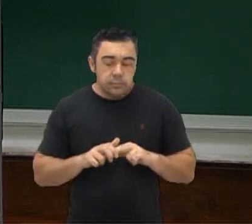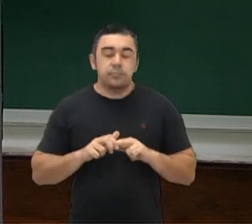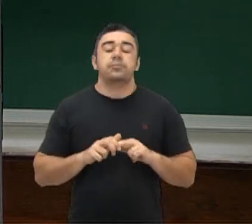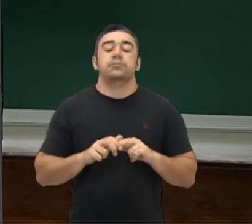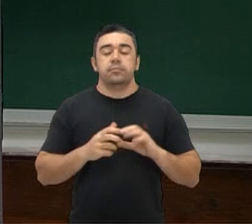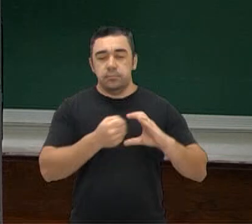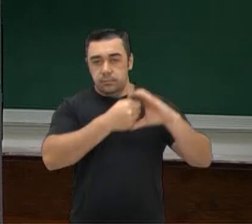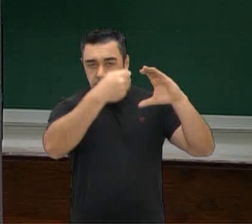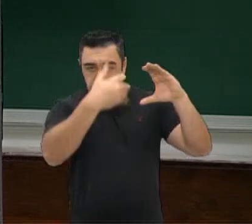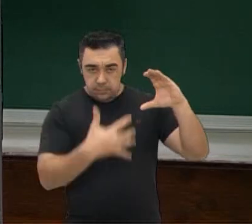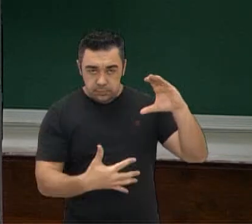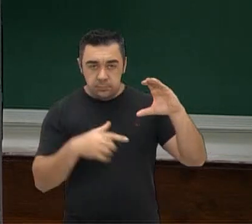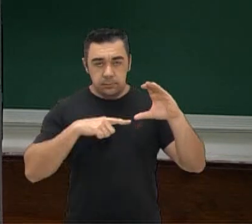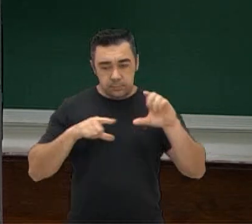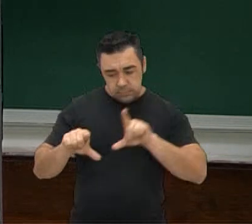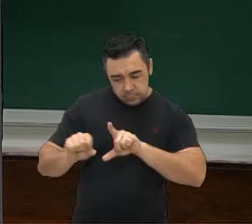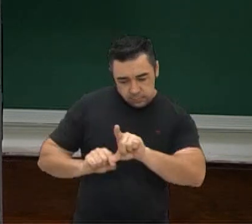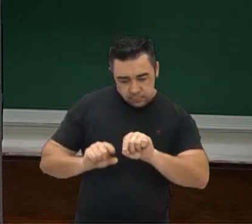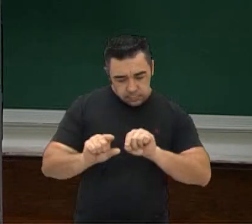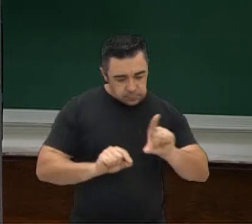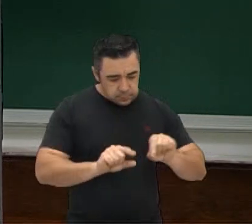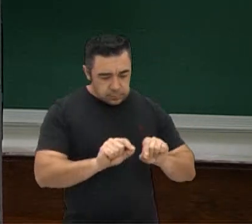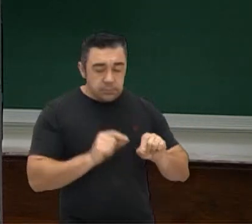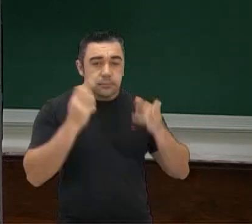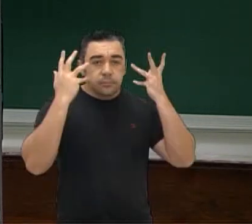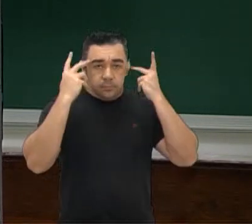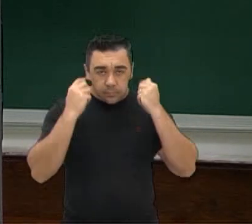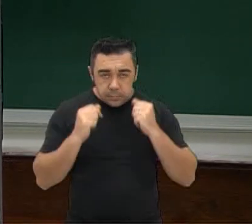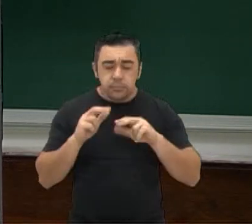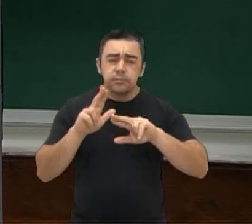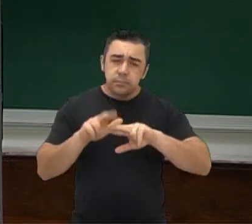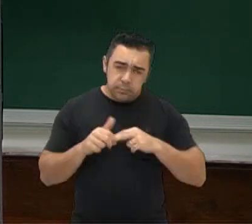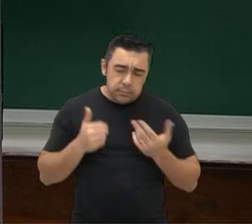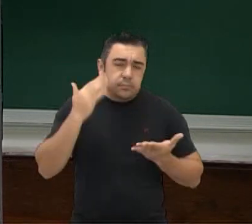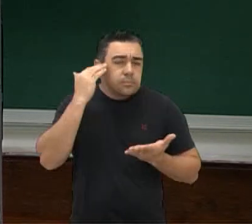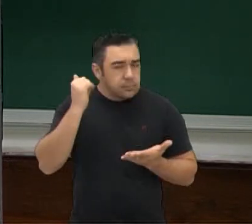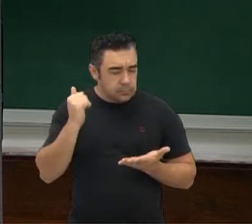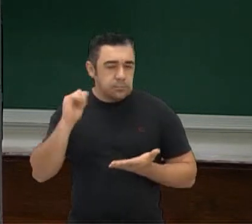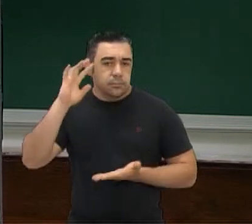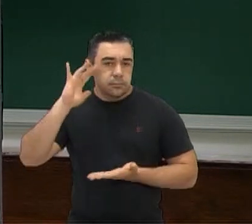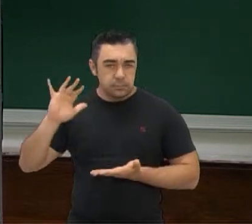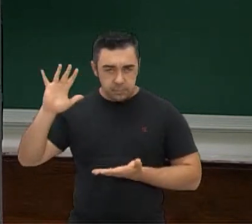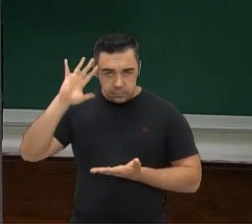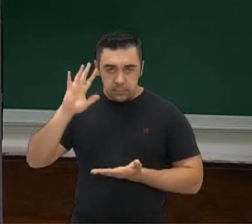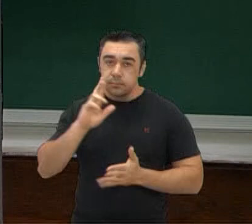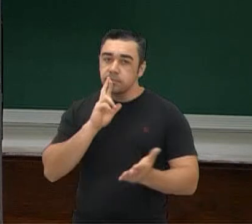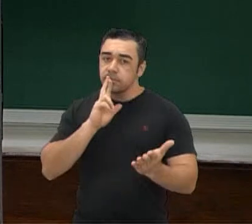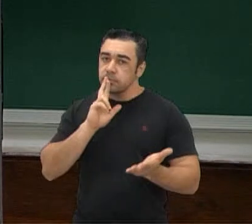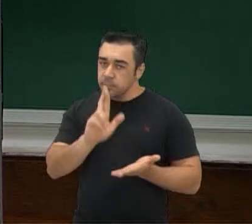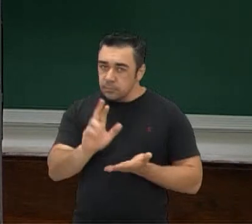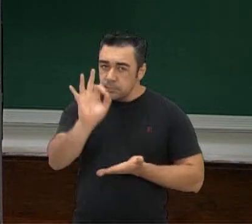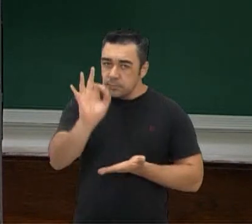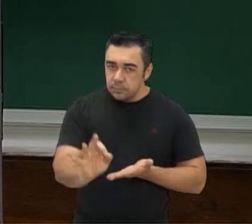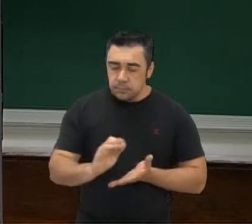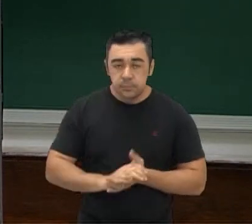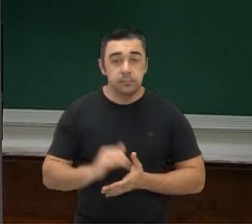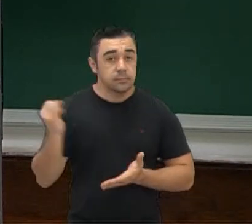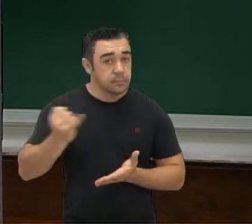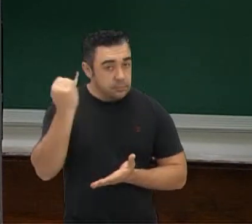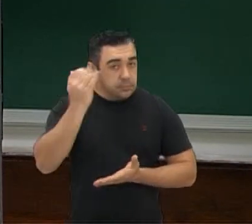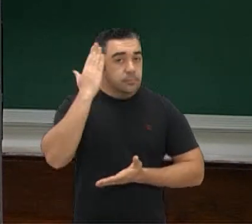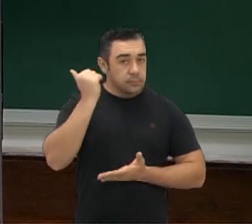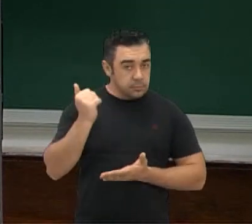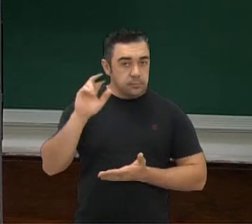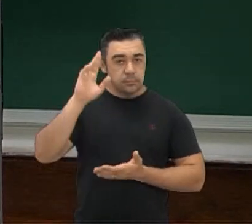nesses animais, né? Se a gente fosse refletir sobre cada uma delas, a gente provavelmente chegaria ali numa teoria, numa resposta, certo? Então, muito importante saber